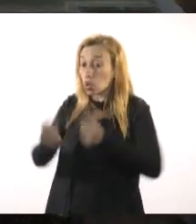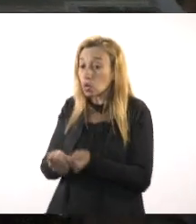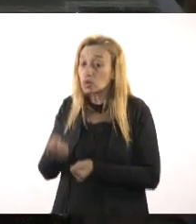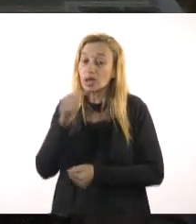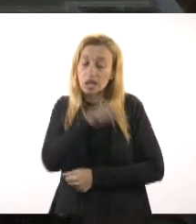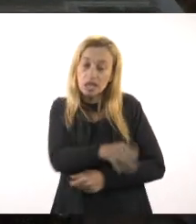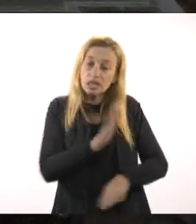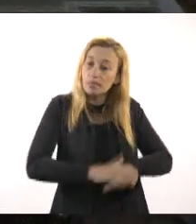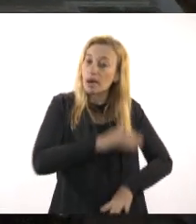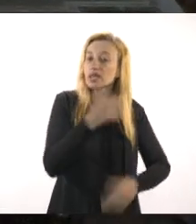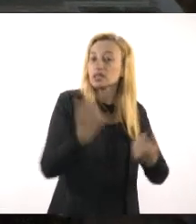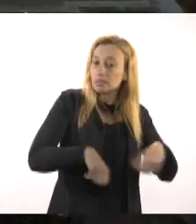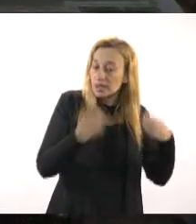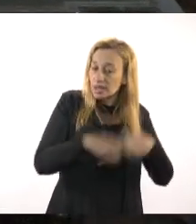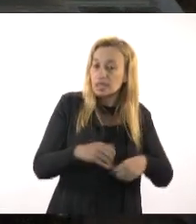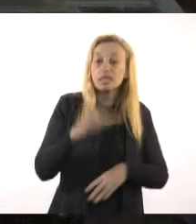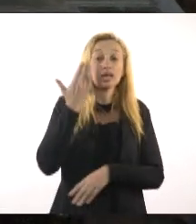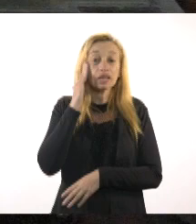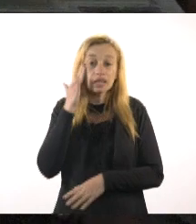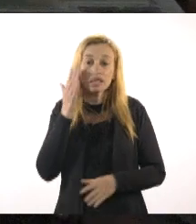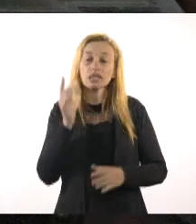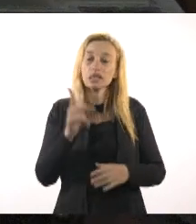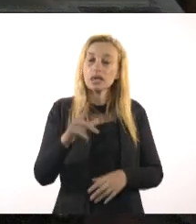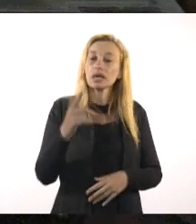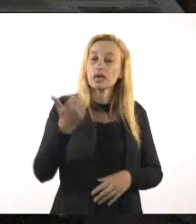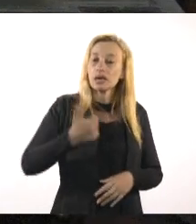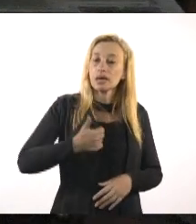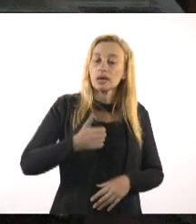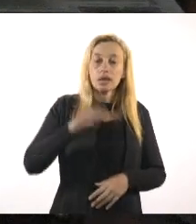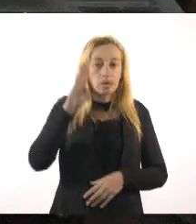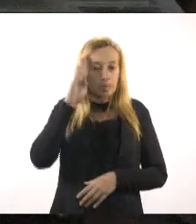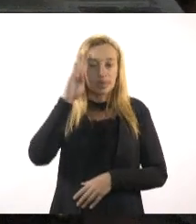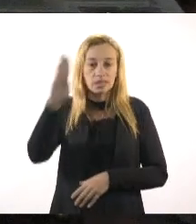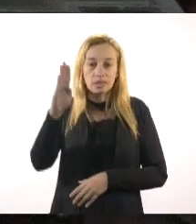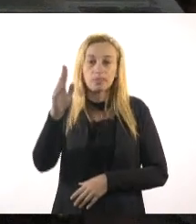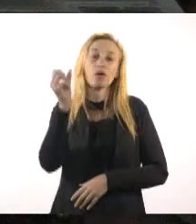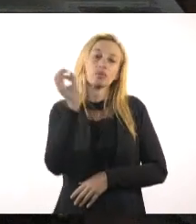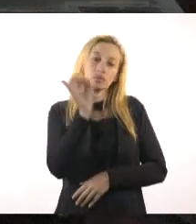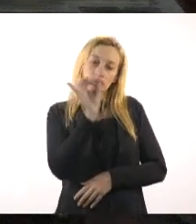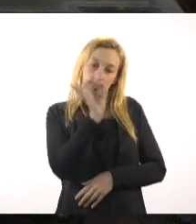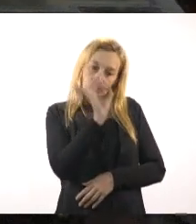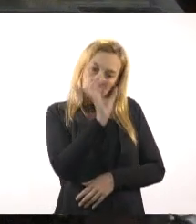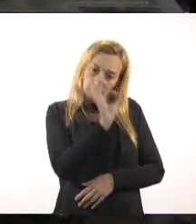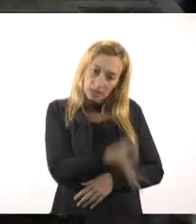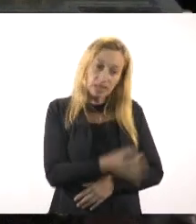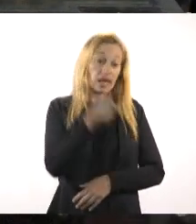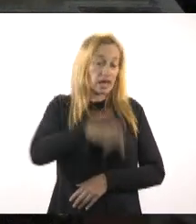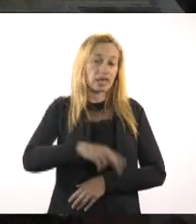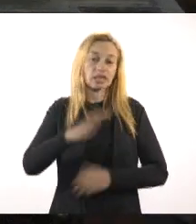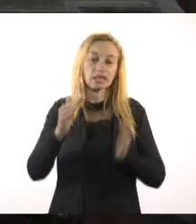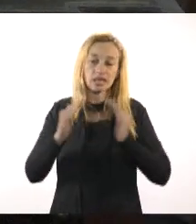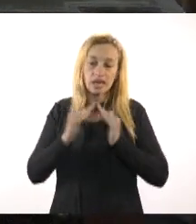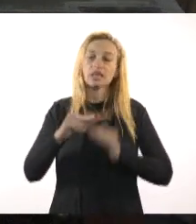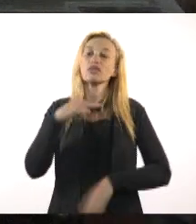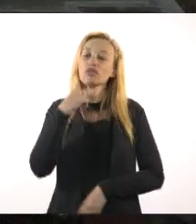que mais precisam entendam que são prioridade sim, e aqui nessa casa eles vão ter voz e vez.